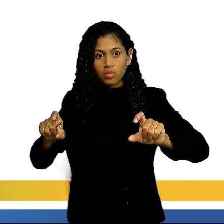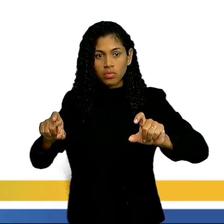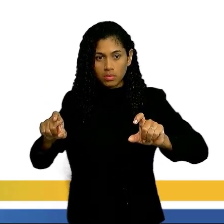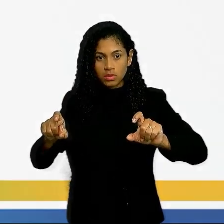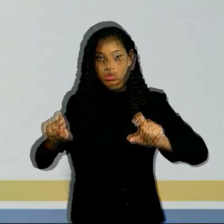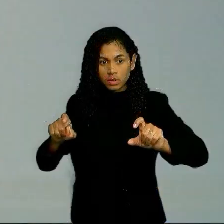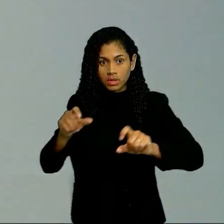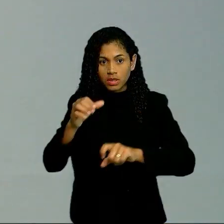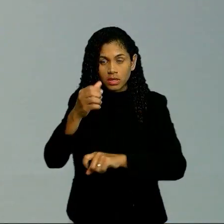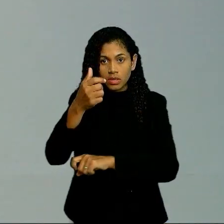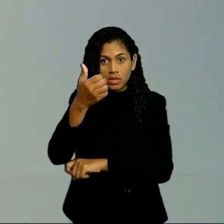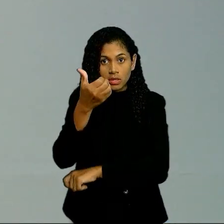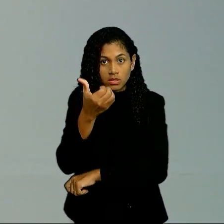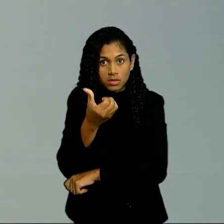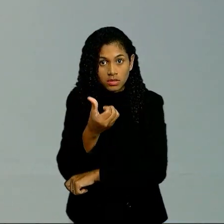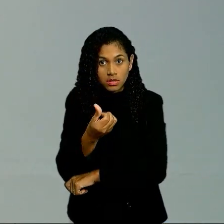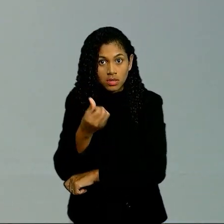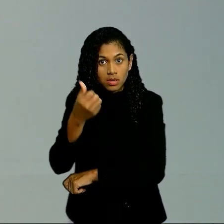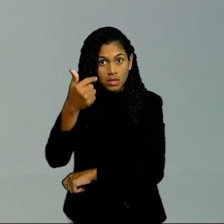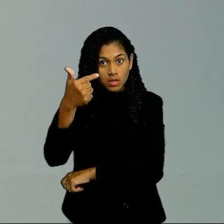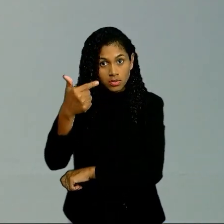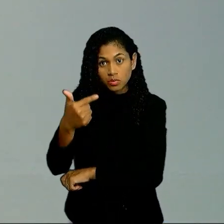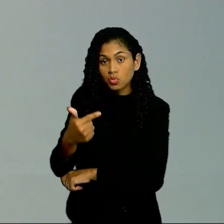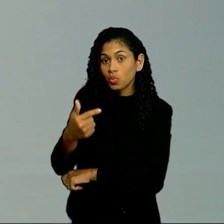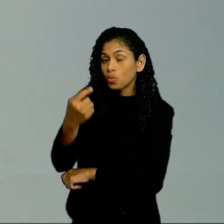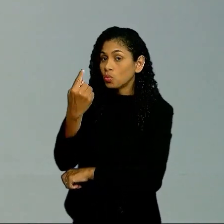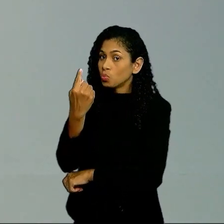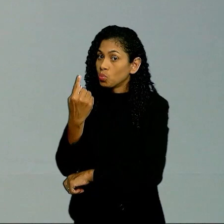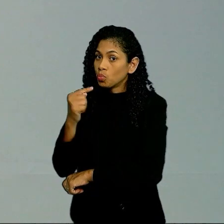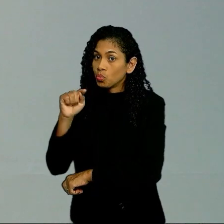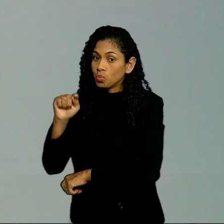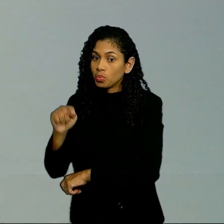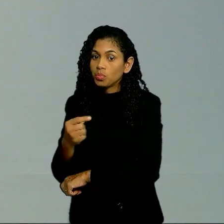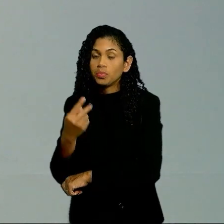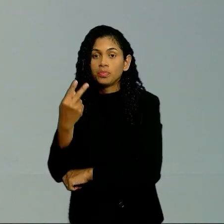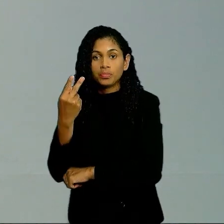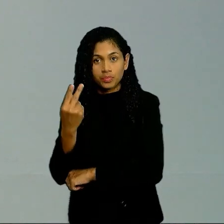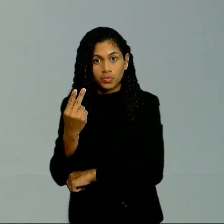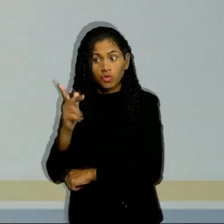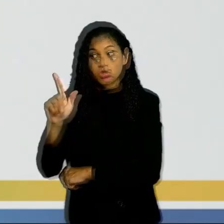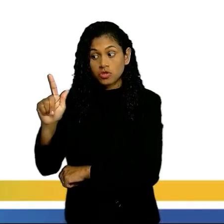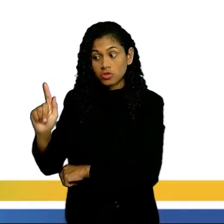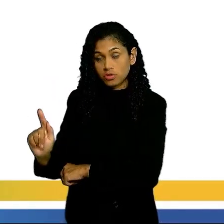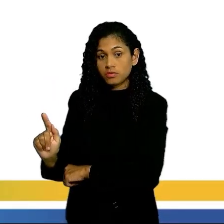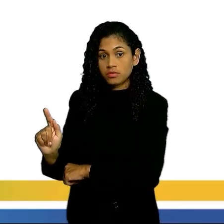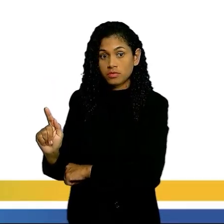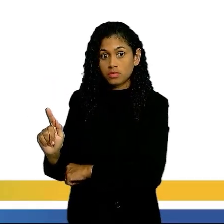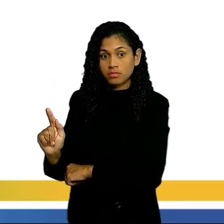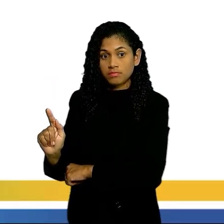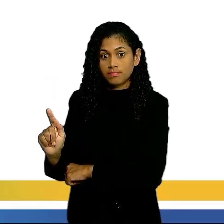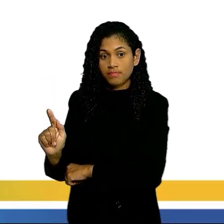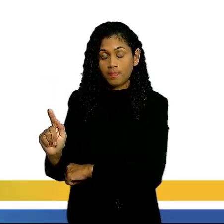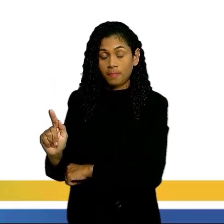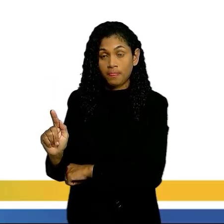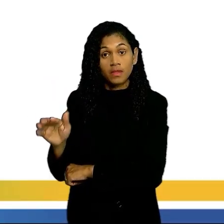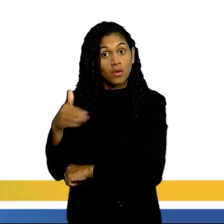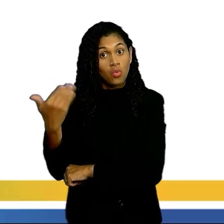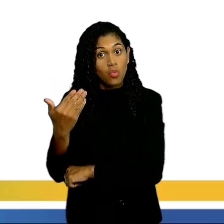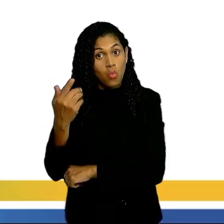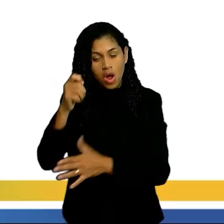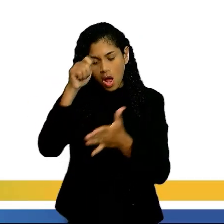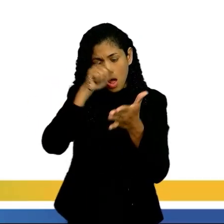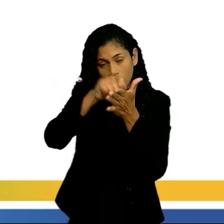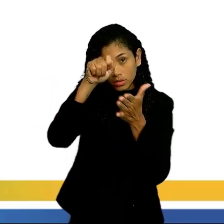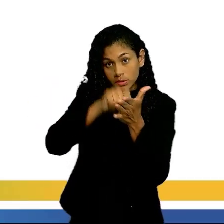621,2 grama. É a representação. Ela é falada desse jeito. Agora, quando ela vai ser